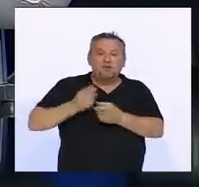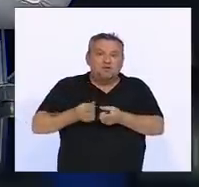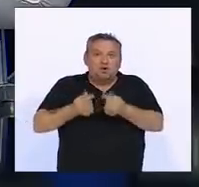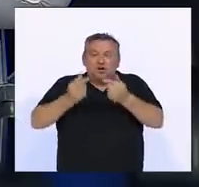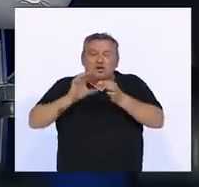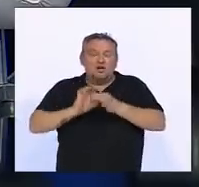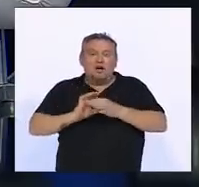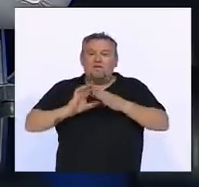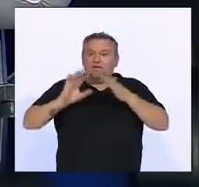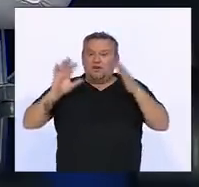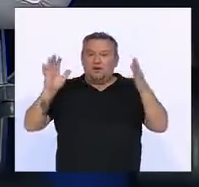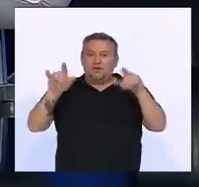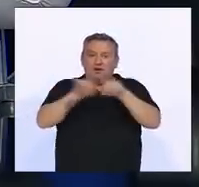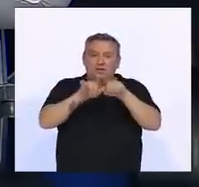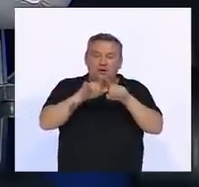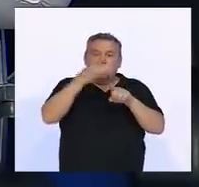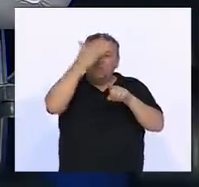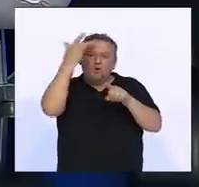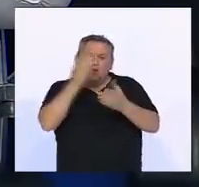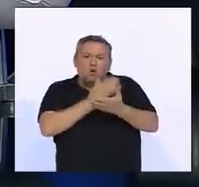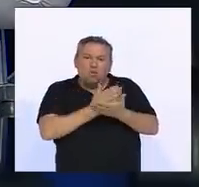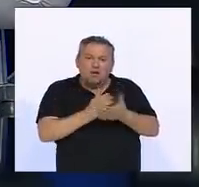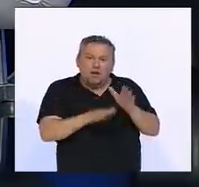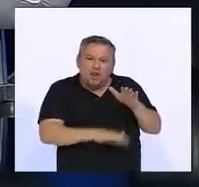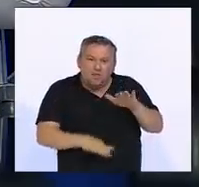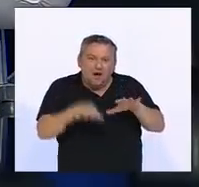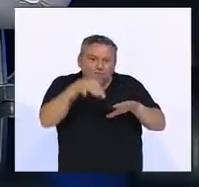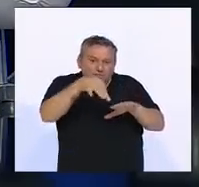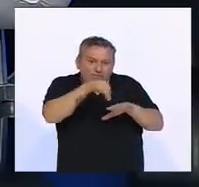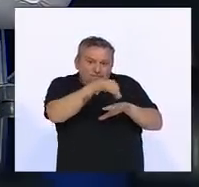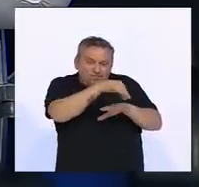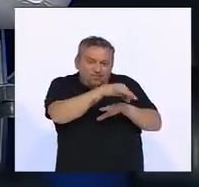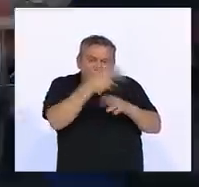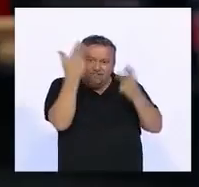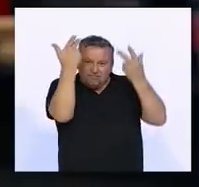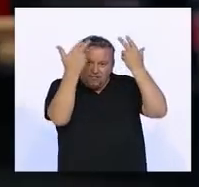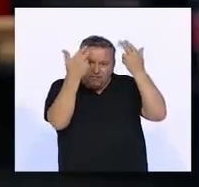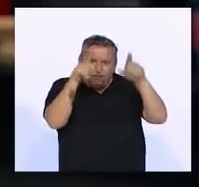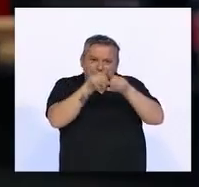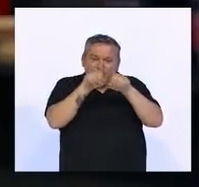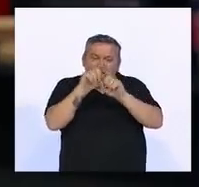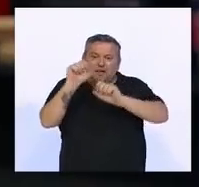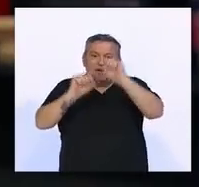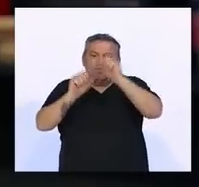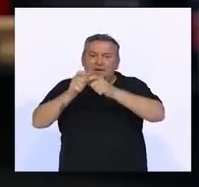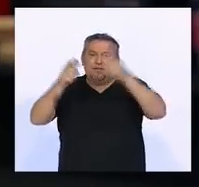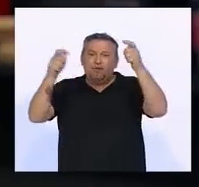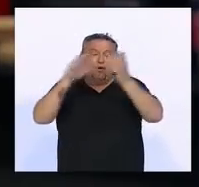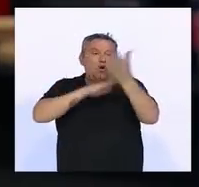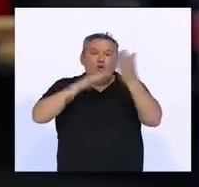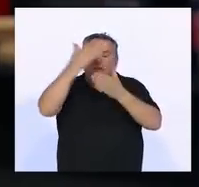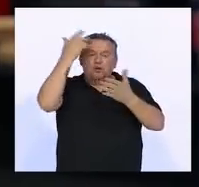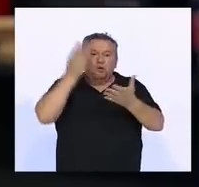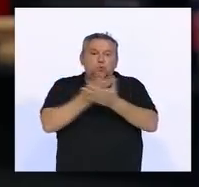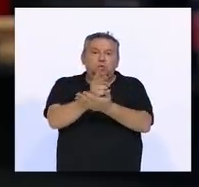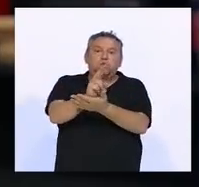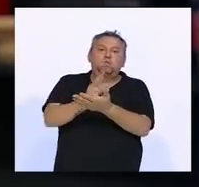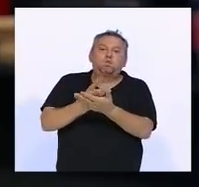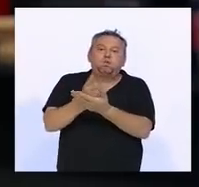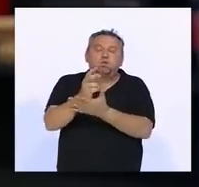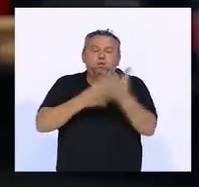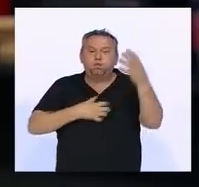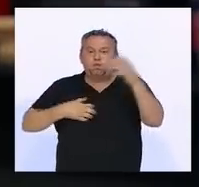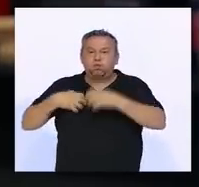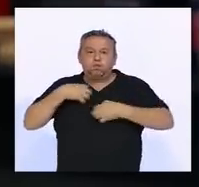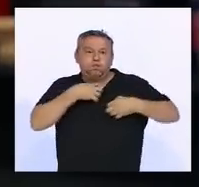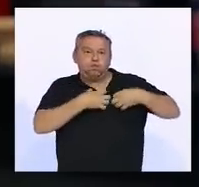com as suas manicures, desde, enfim, todo mundo é implicado e irritado com esse estímulo do Ministério